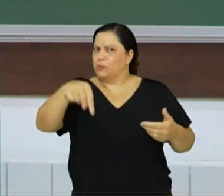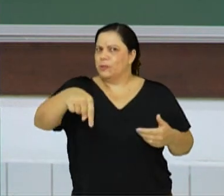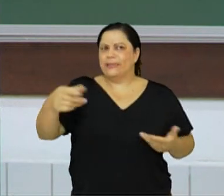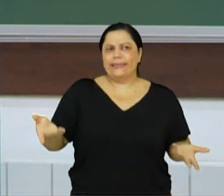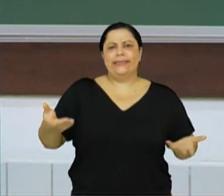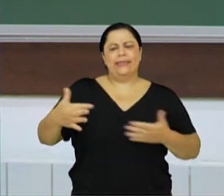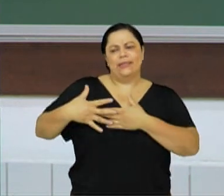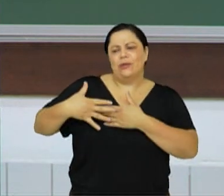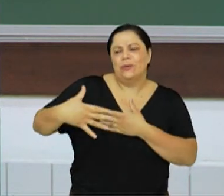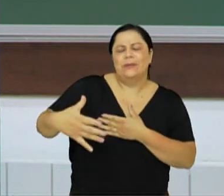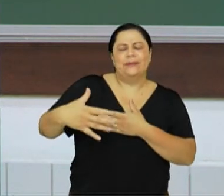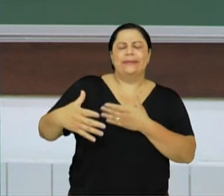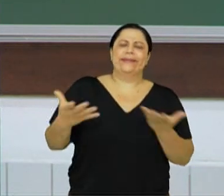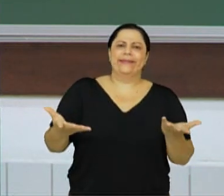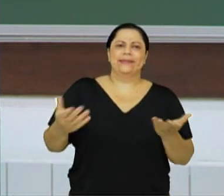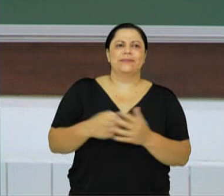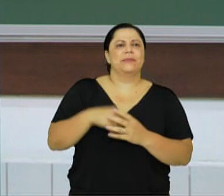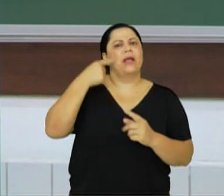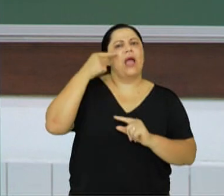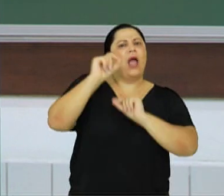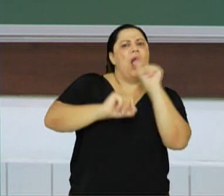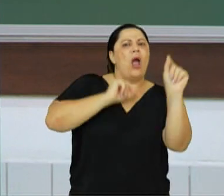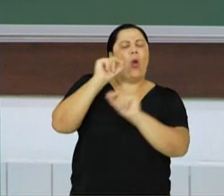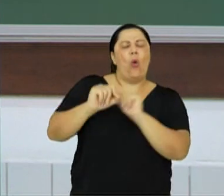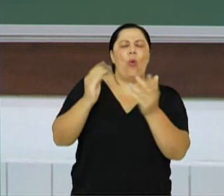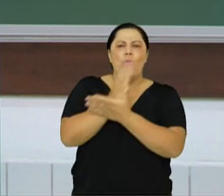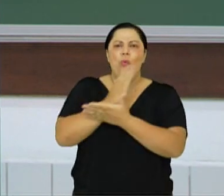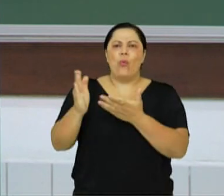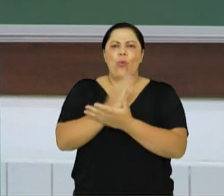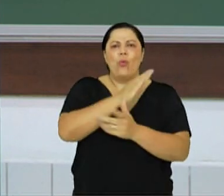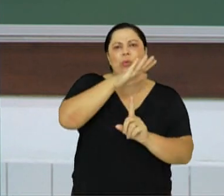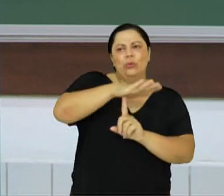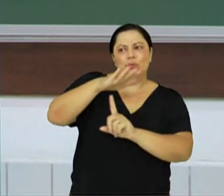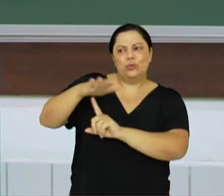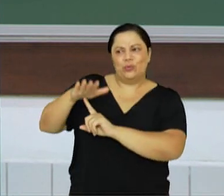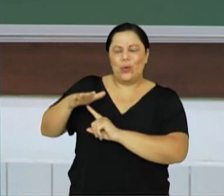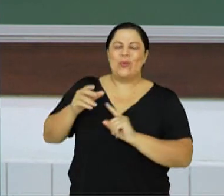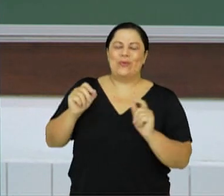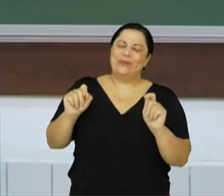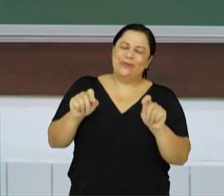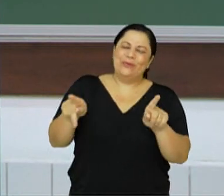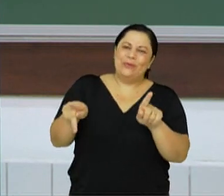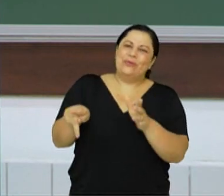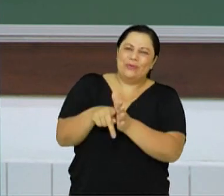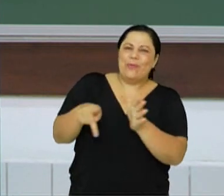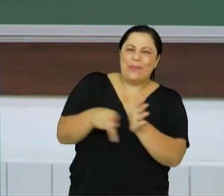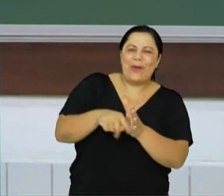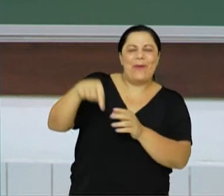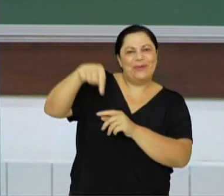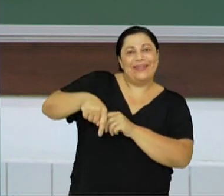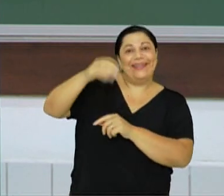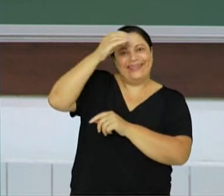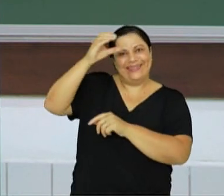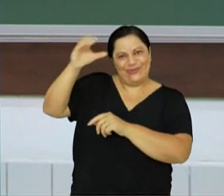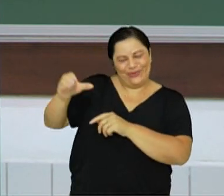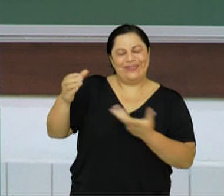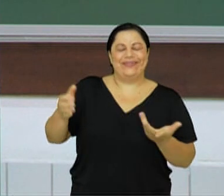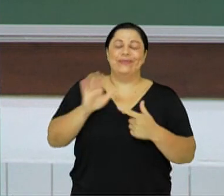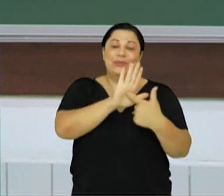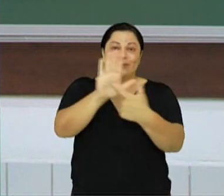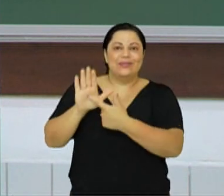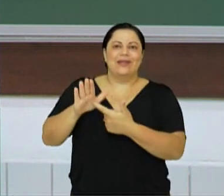conhecer mais alguns pontos aí de Curitiba na primeira semana de novembro, que nós vamos mostrar algumas aulas diferentes para